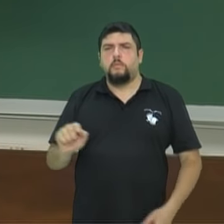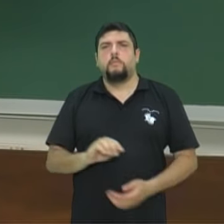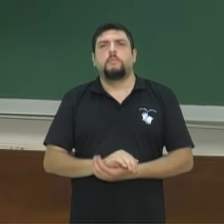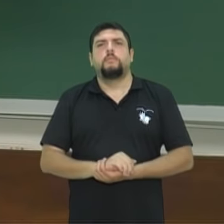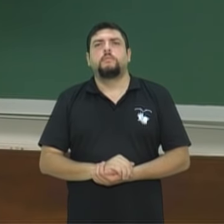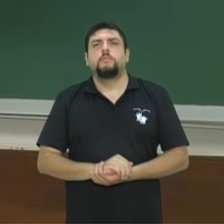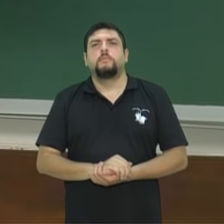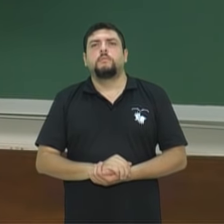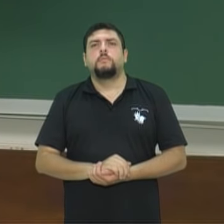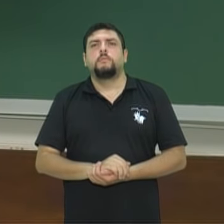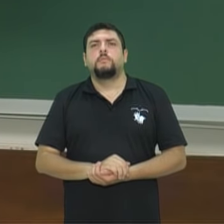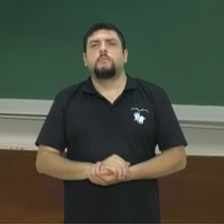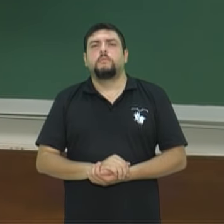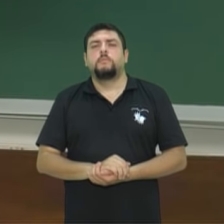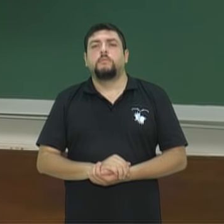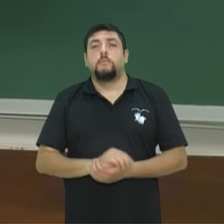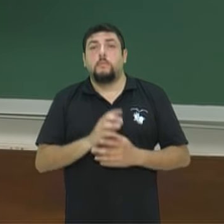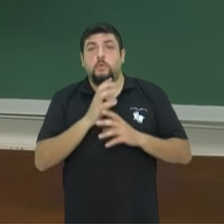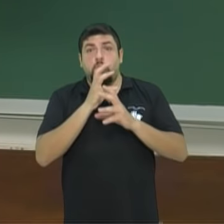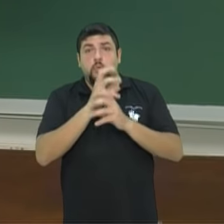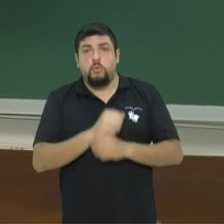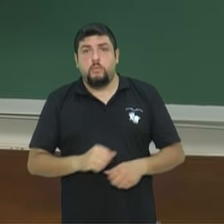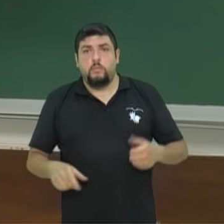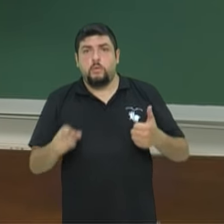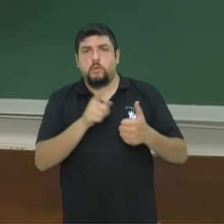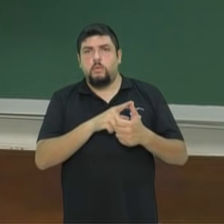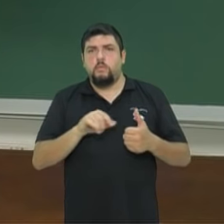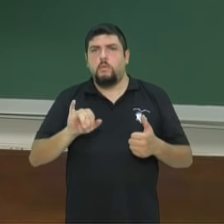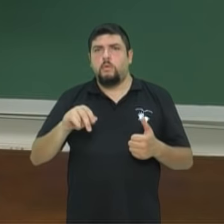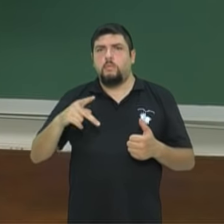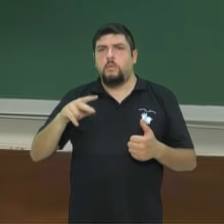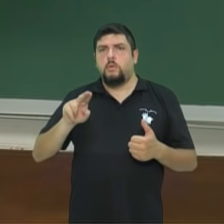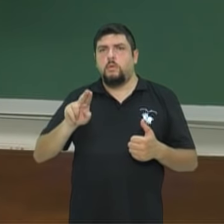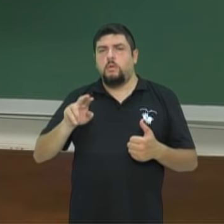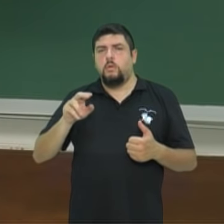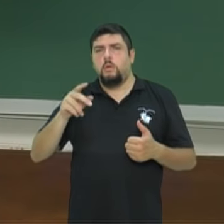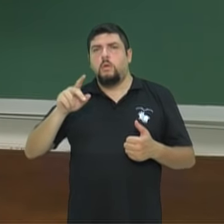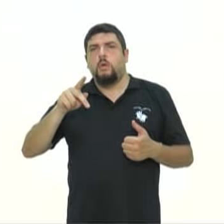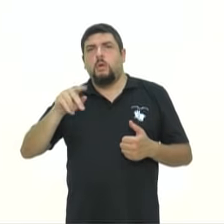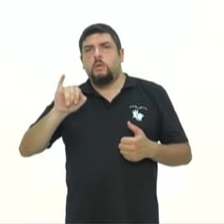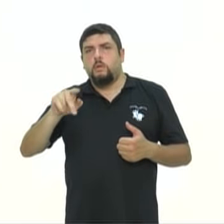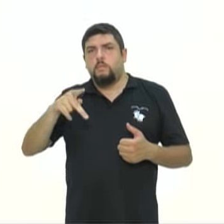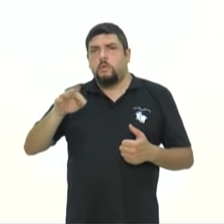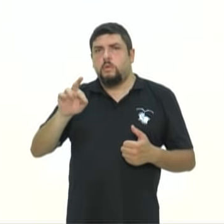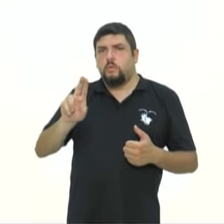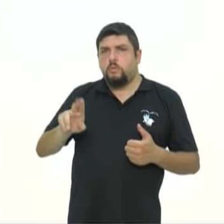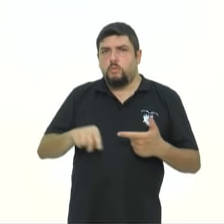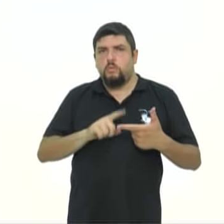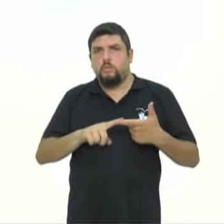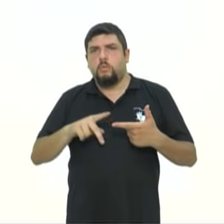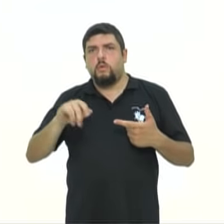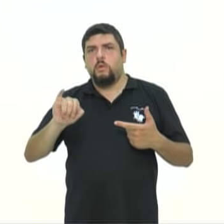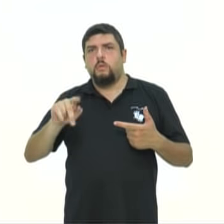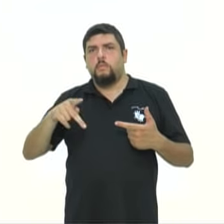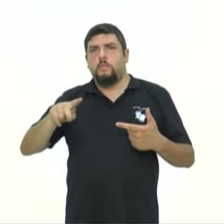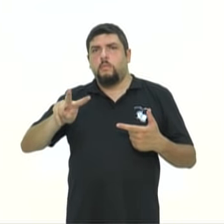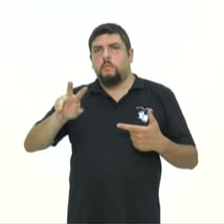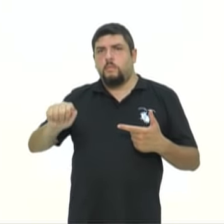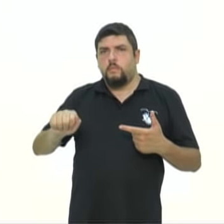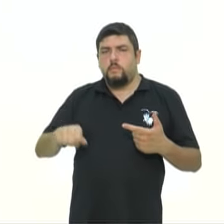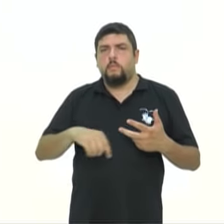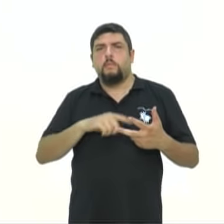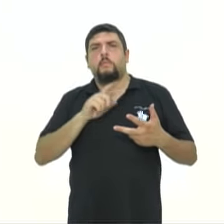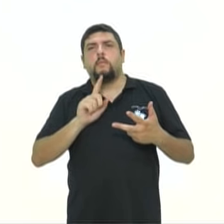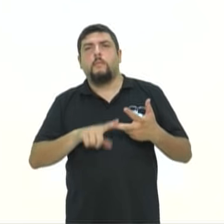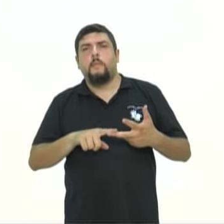Aí vem, somando o IPTU, que é o imposto sobre o terreno, né? O IPVA, o imposto sobre o veículo automotor,